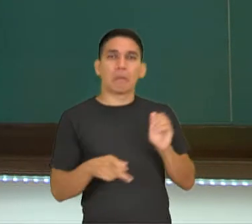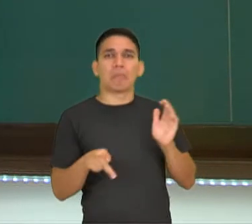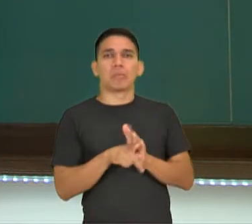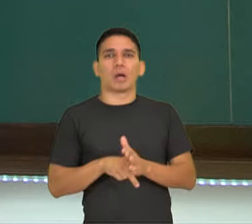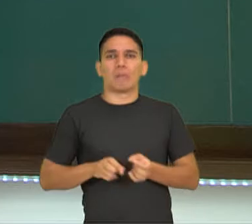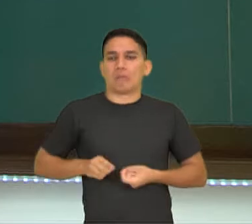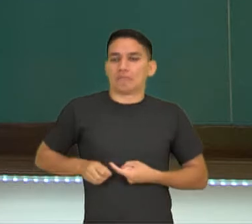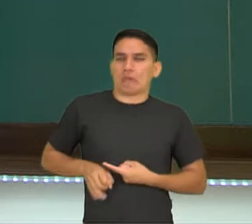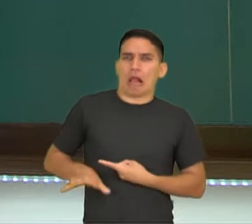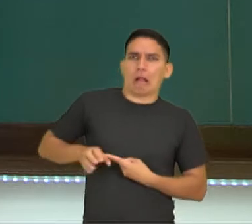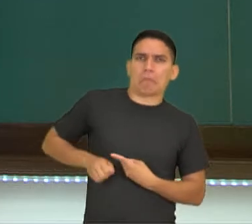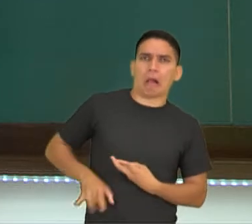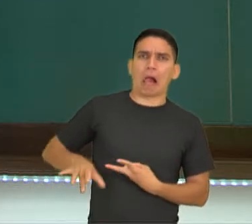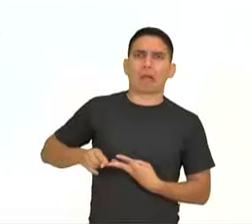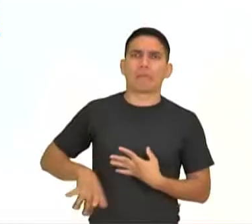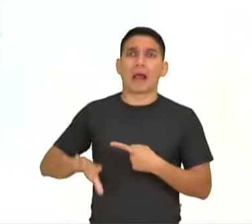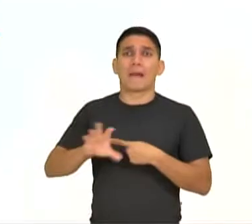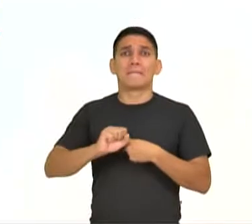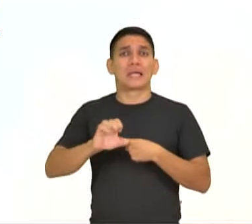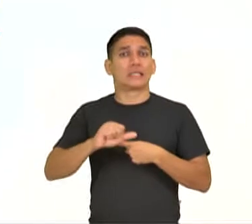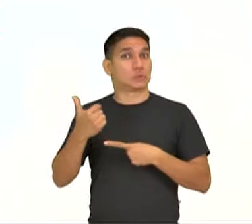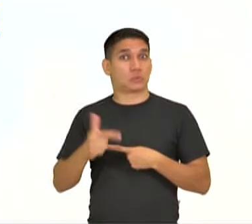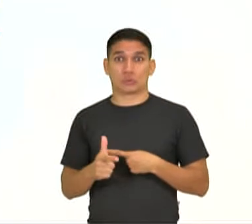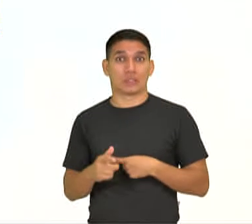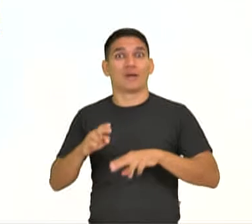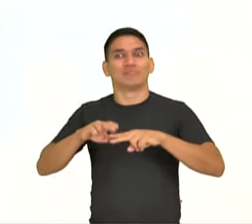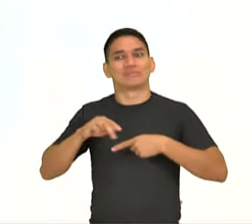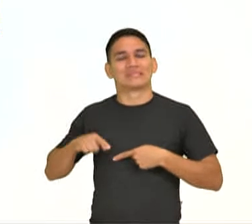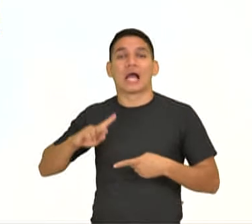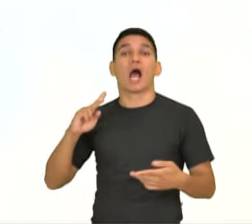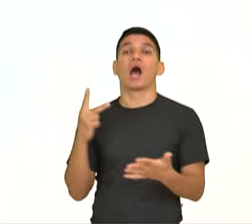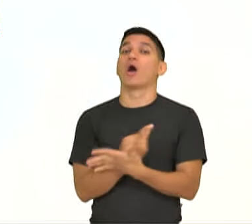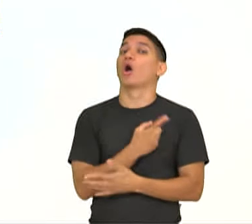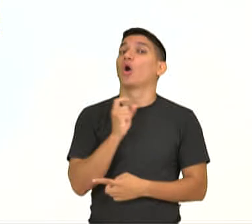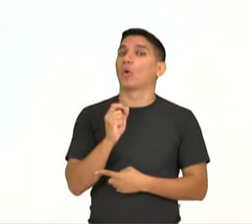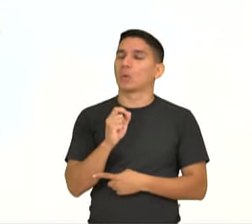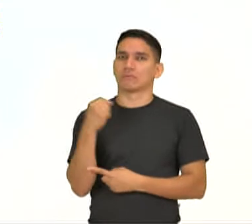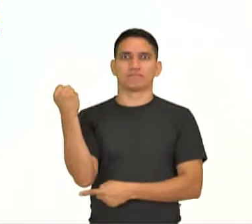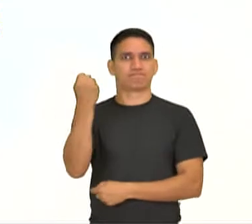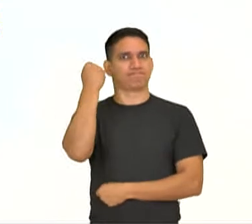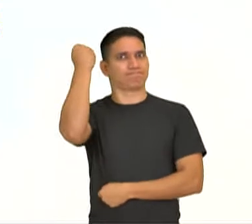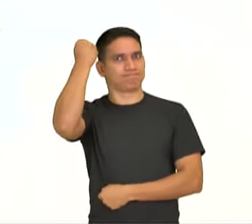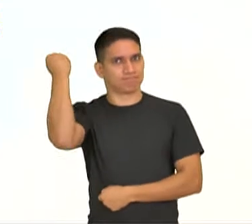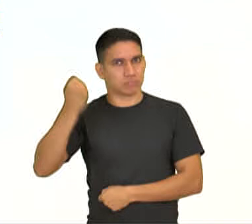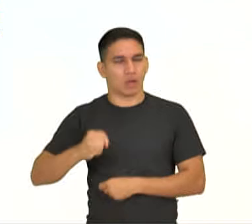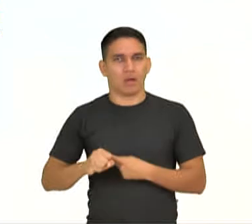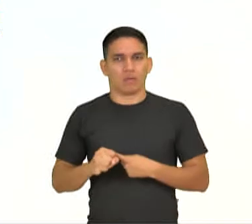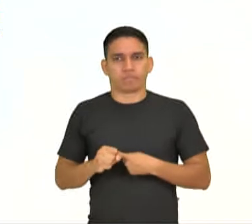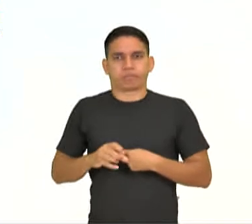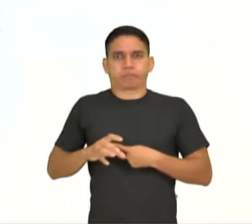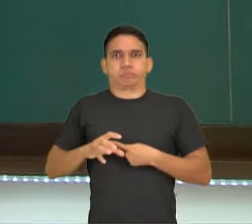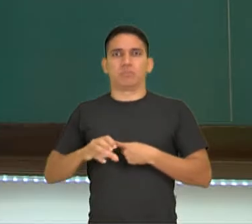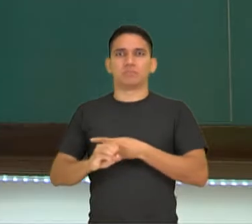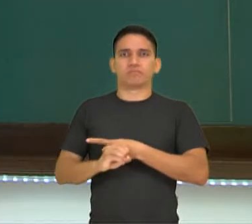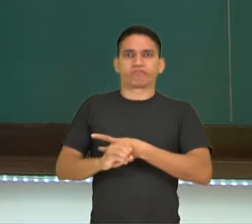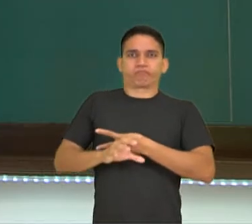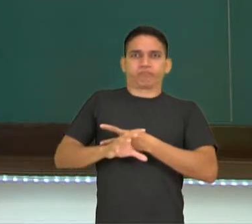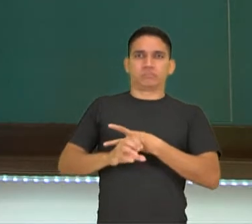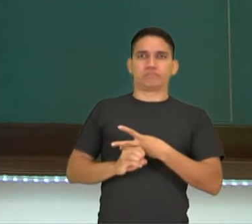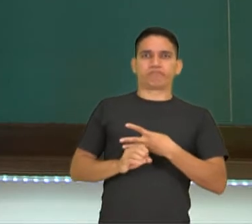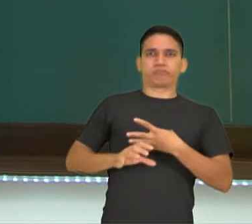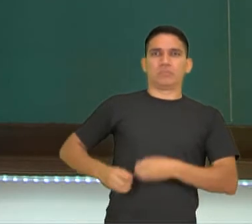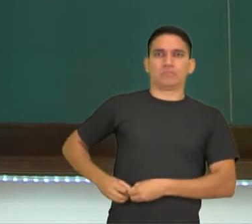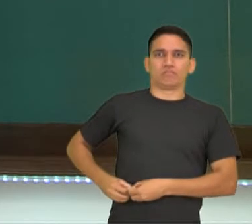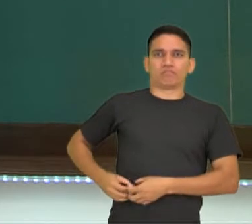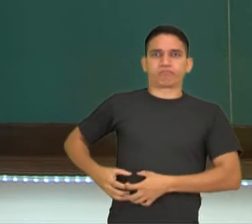excretar grandes quantidades de minerais e com isso pode ocorrer graves inflamações. Ele não consegue